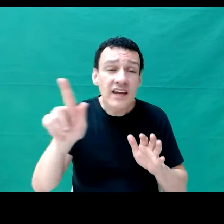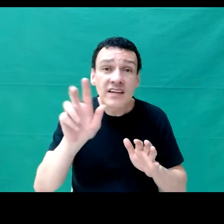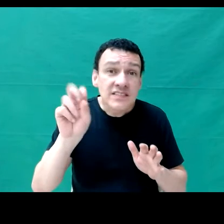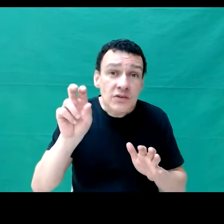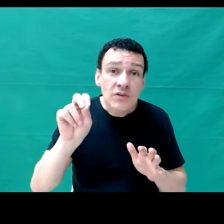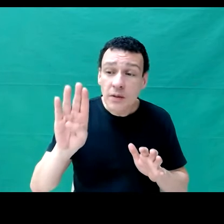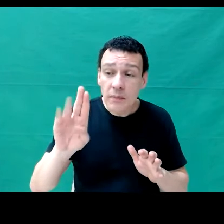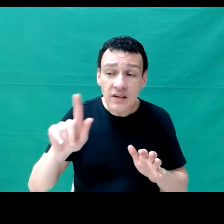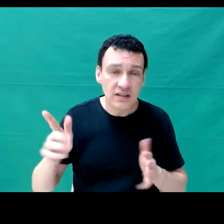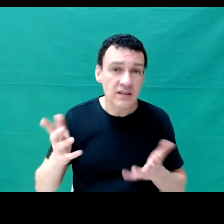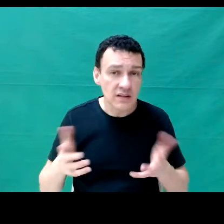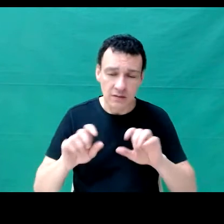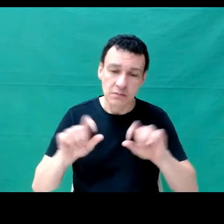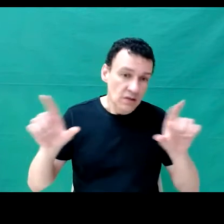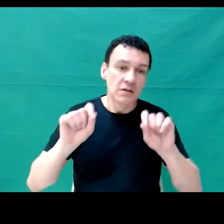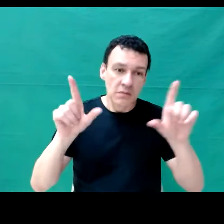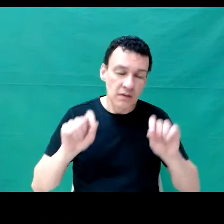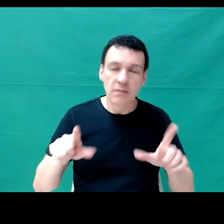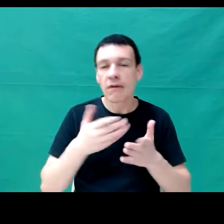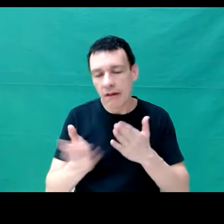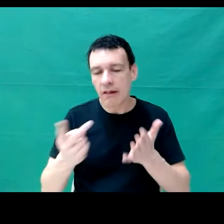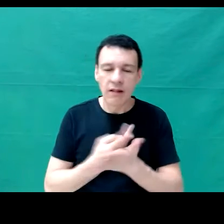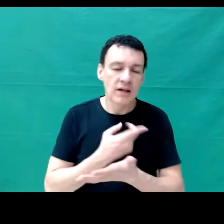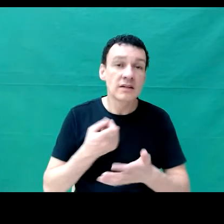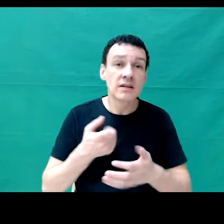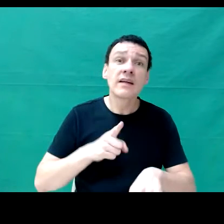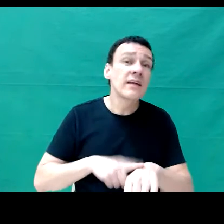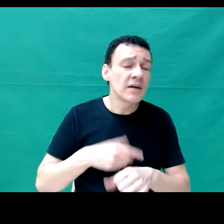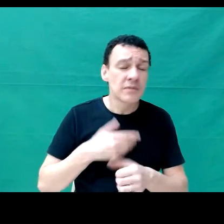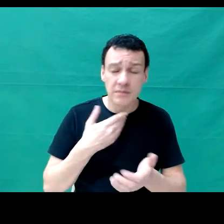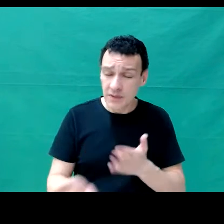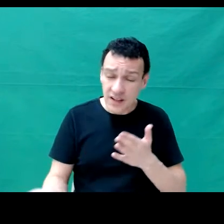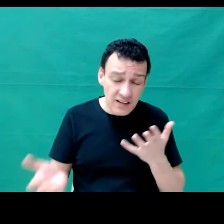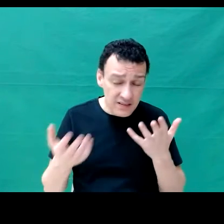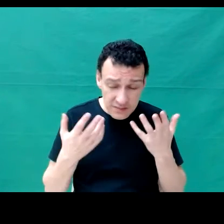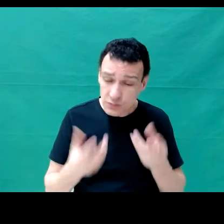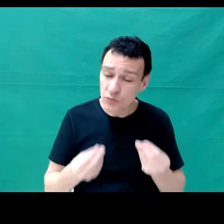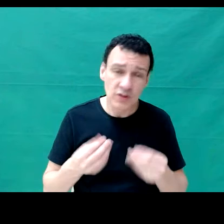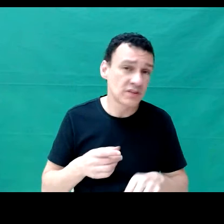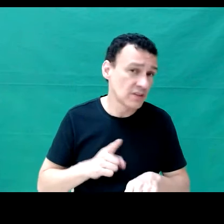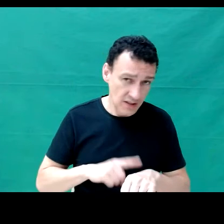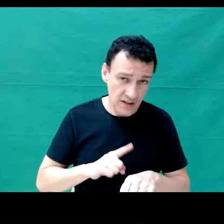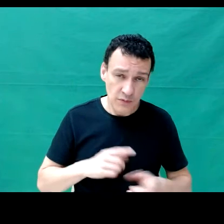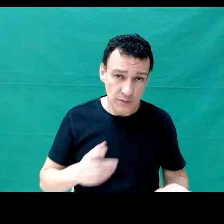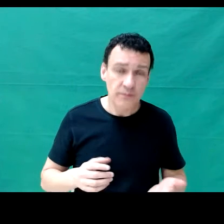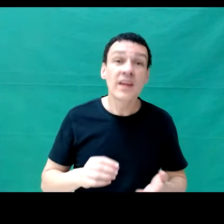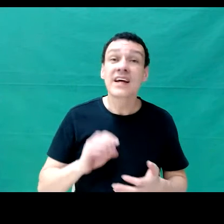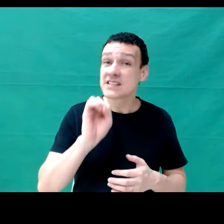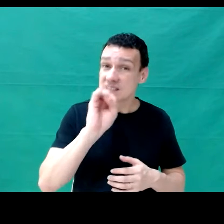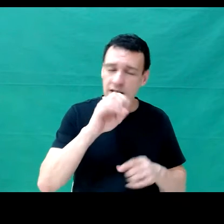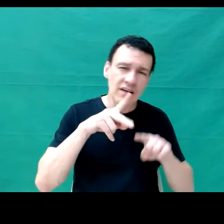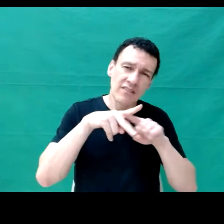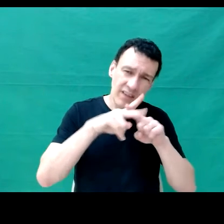faz você perder um tempo gigante, né. Se, por exemplo, eu tivesse passado alguma das ferramentas que eu vou falar para vocês